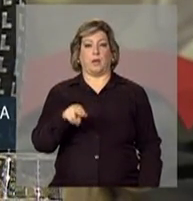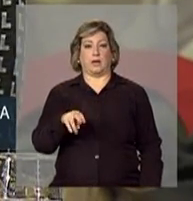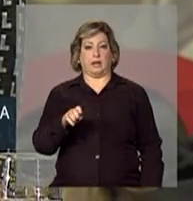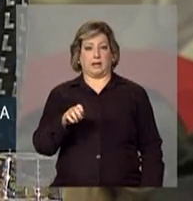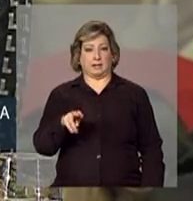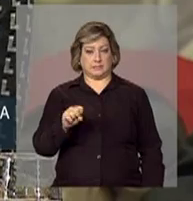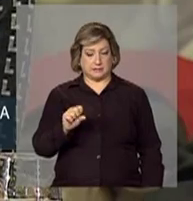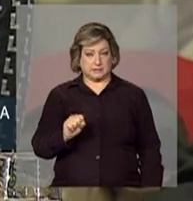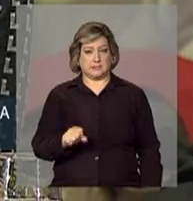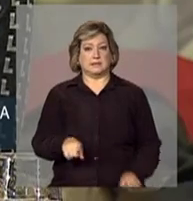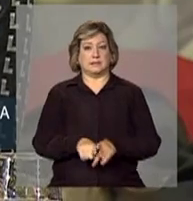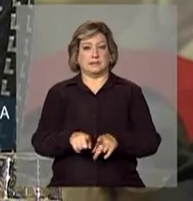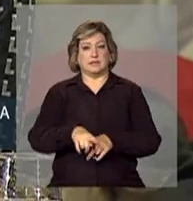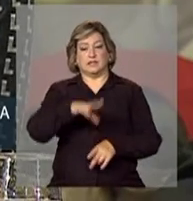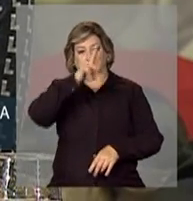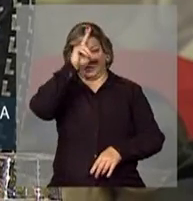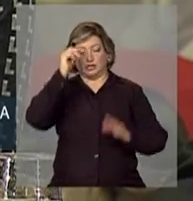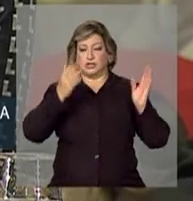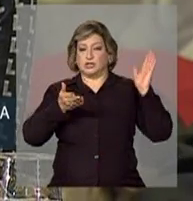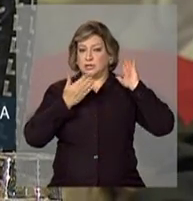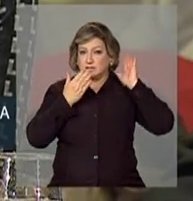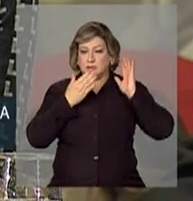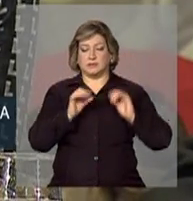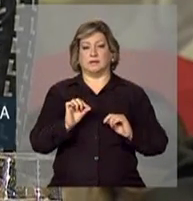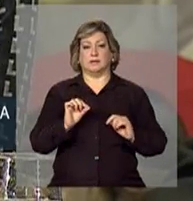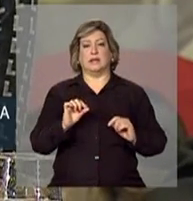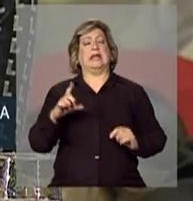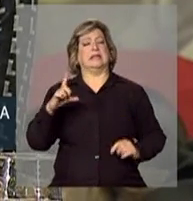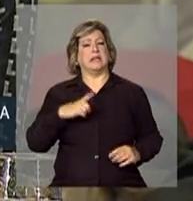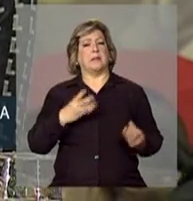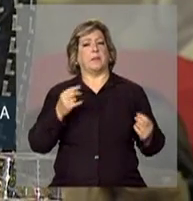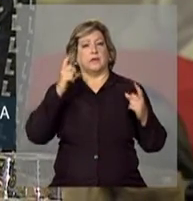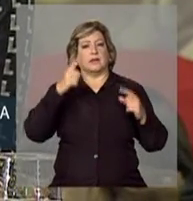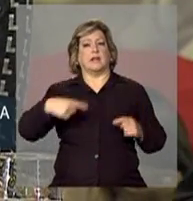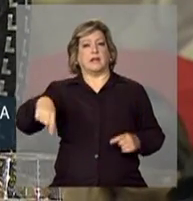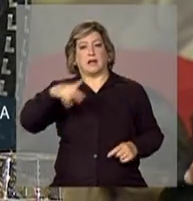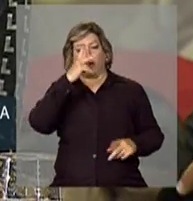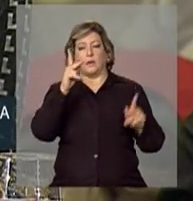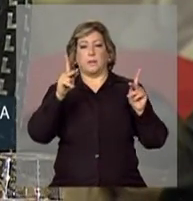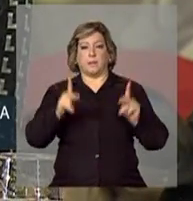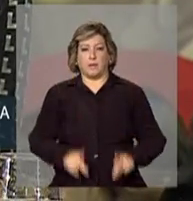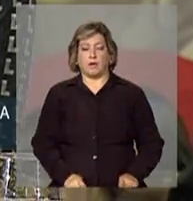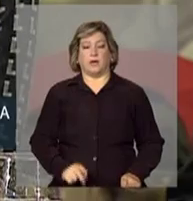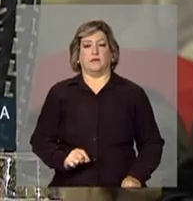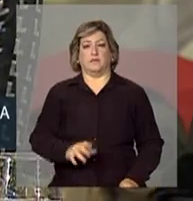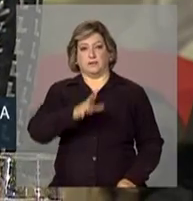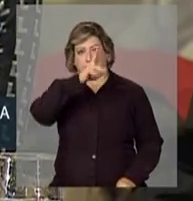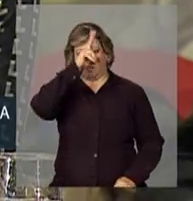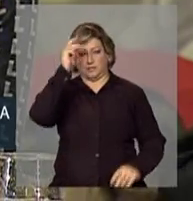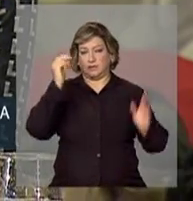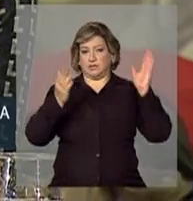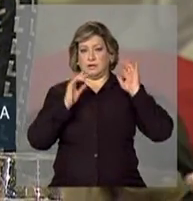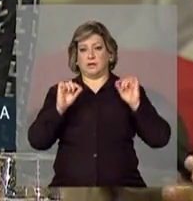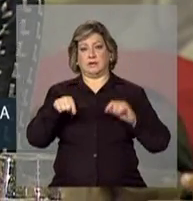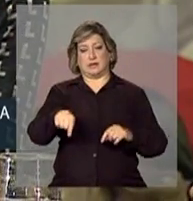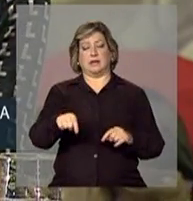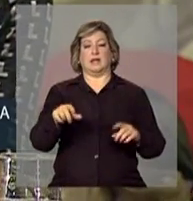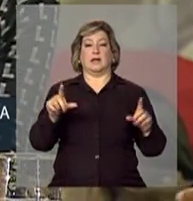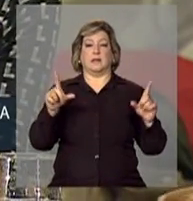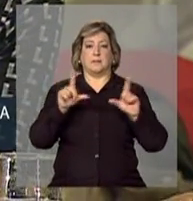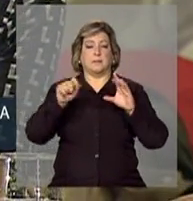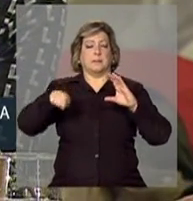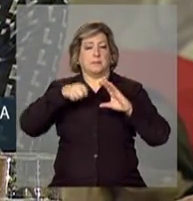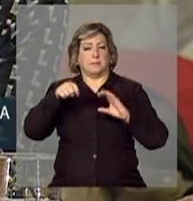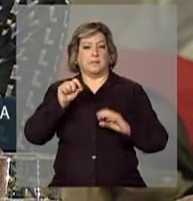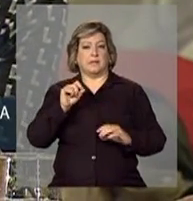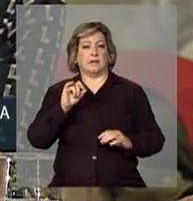Povos Indígenas. E há muito interesse pelos povos indígenas, na imprensa e talvez na sociedade brasileira, e